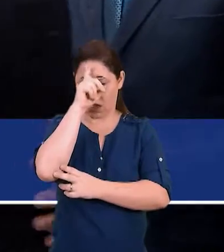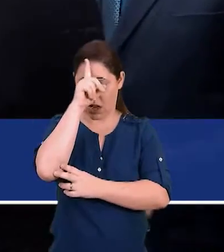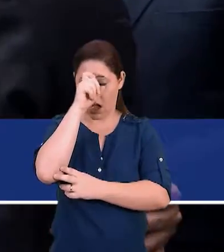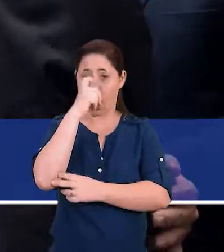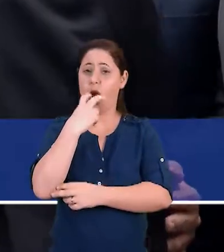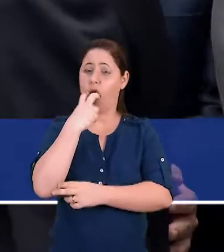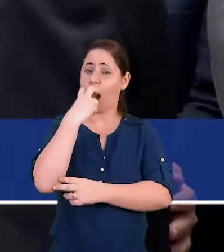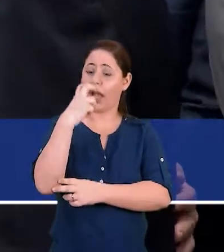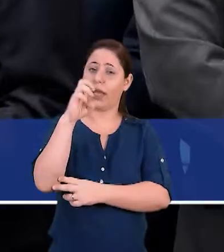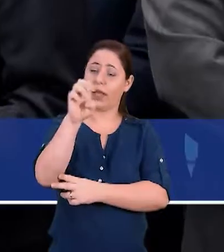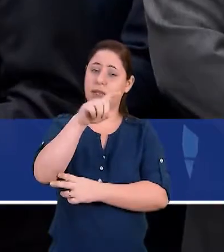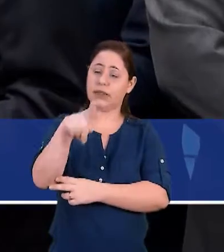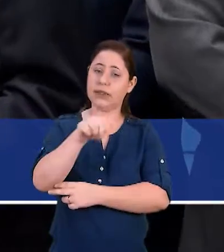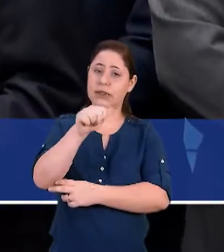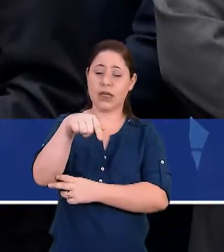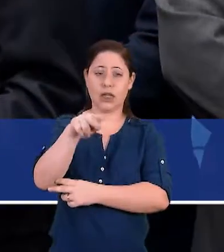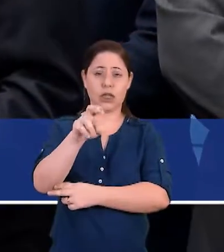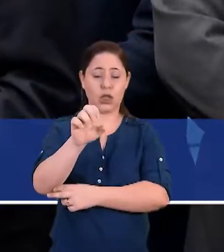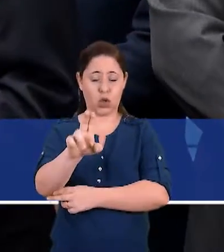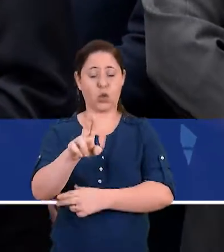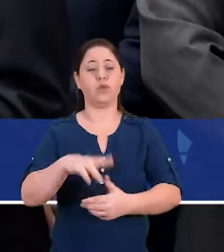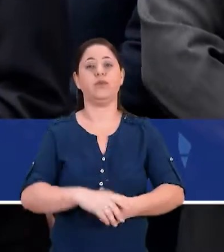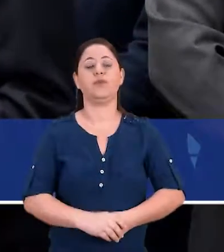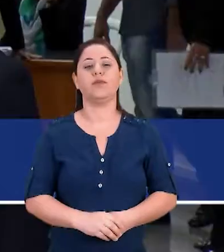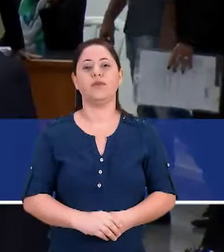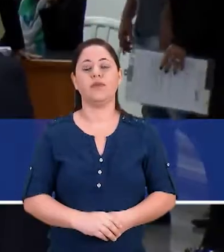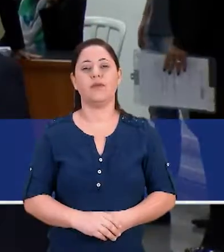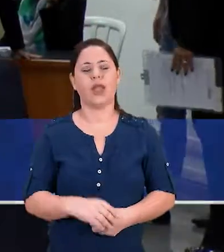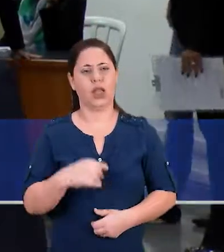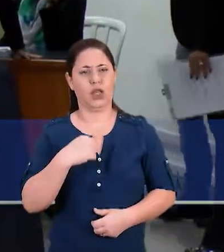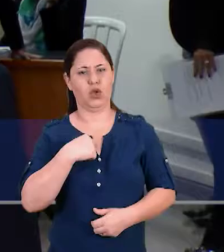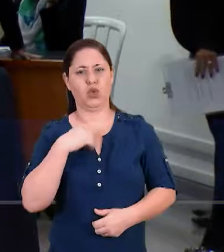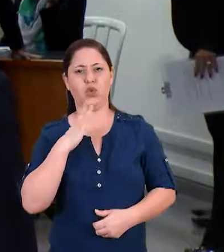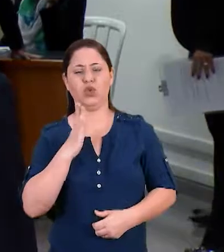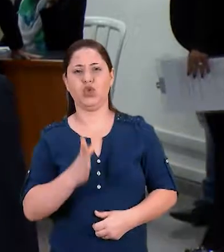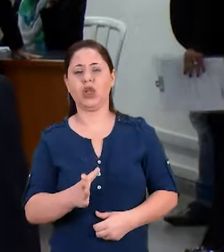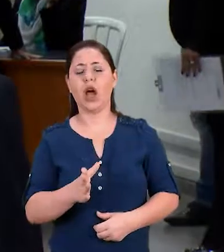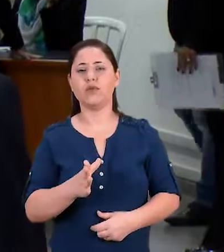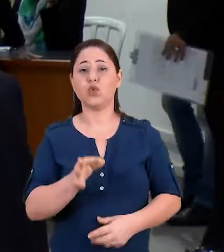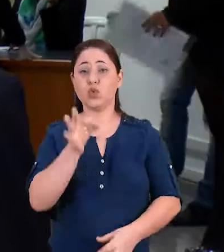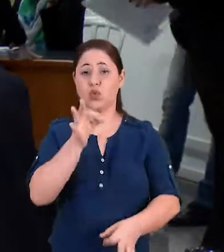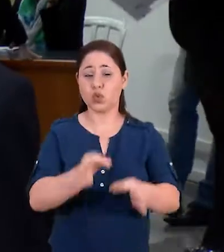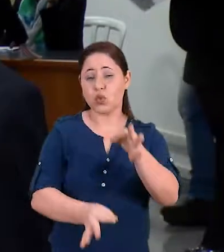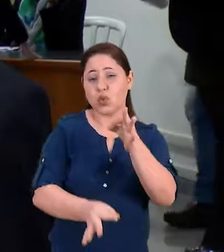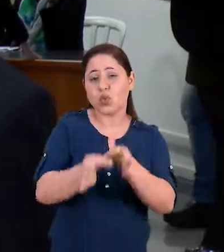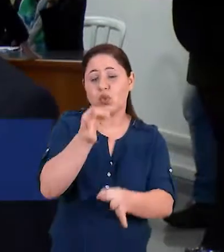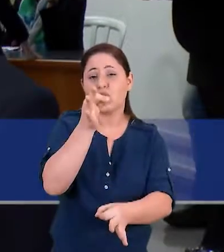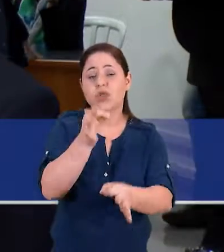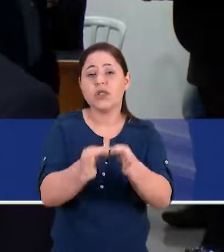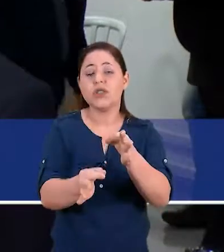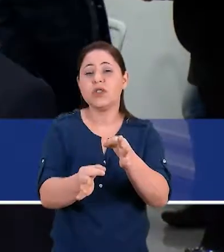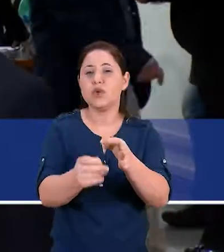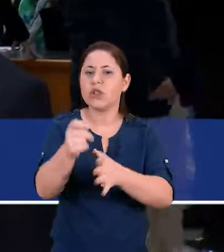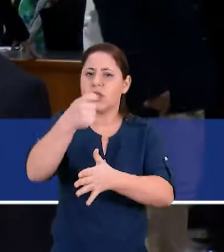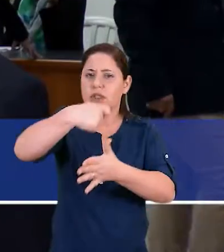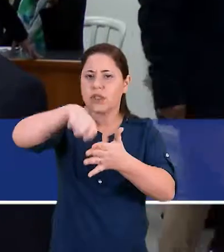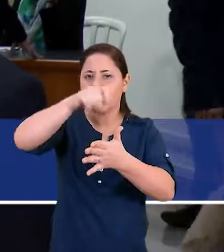presidente da Santa Casa de Campo Grande, Ezaquiel Nascimento. Fui o consultor jurídico